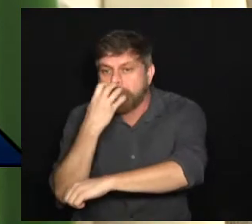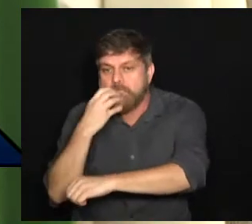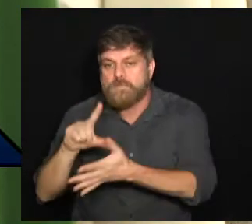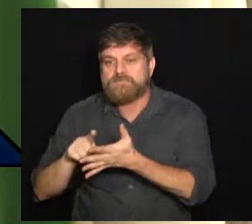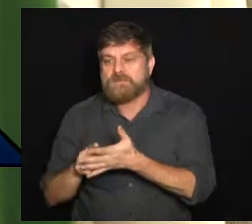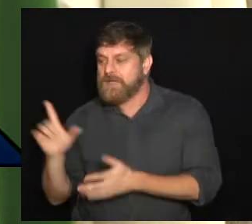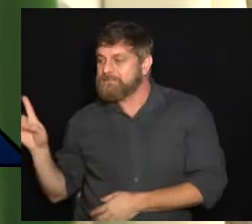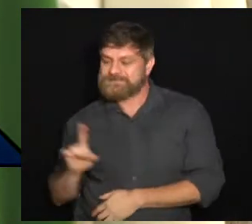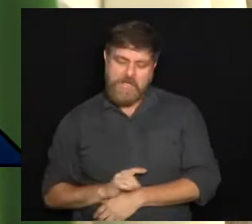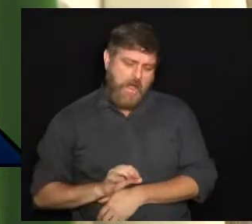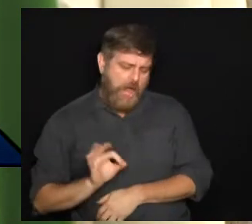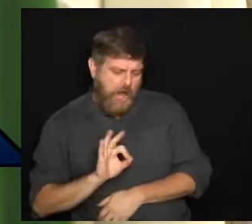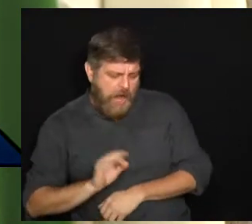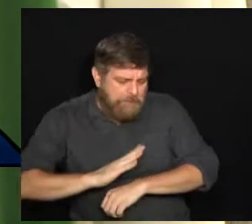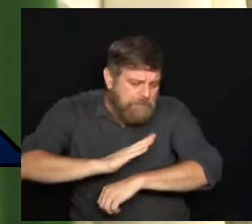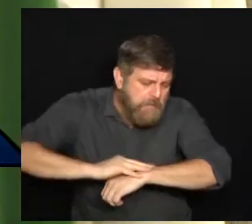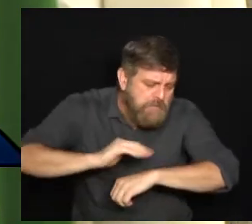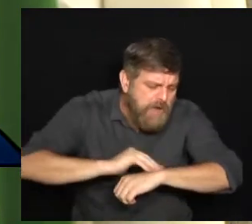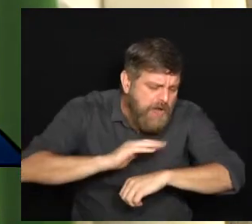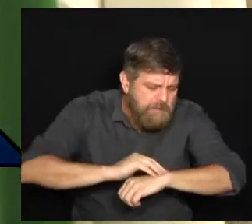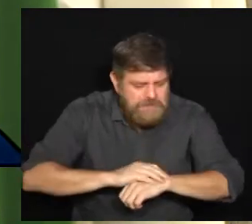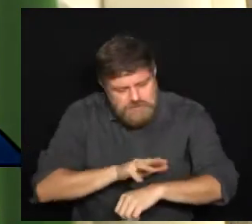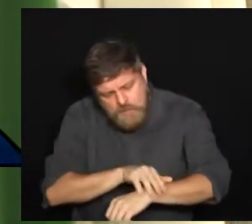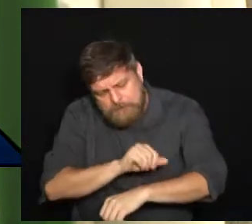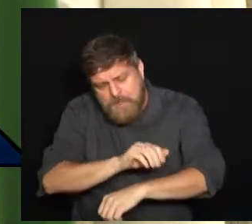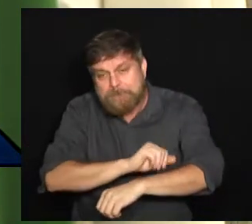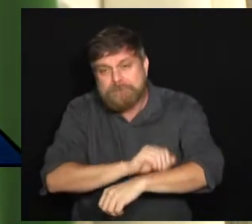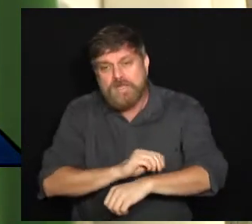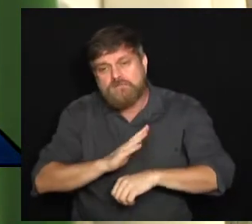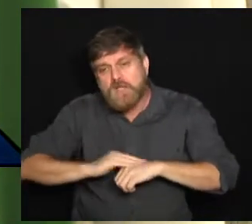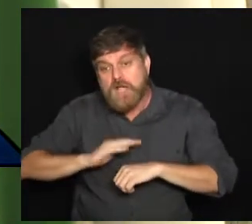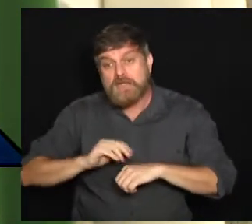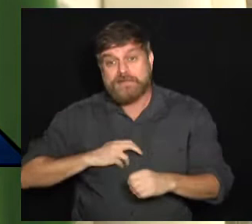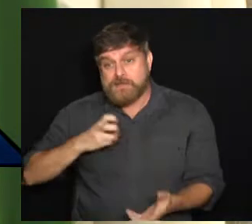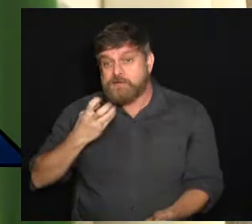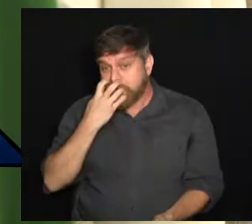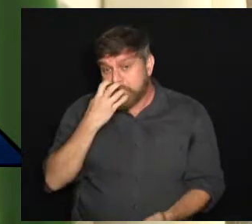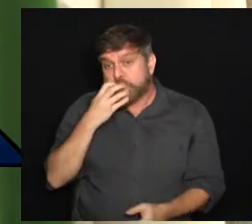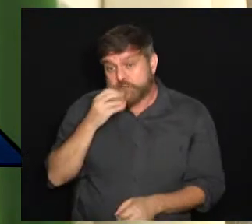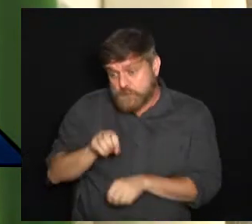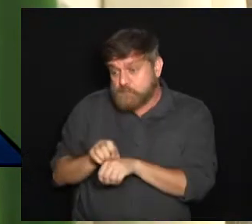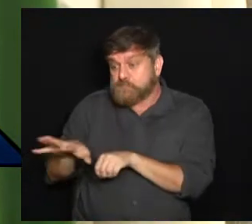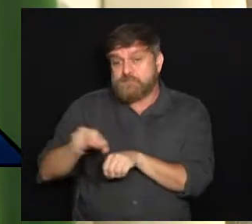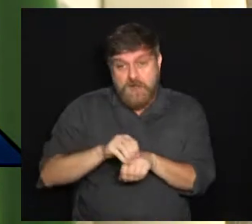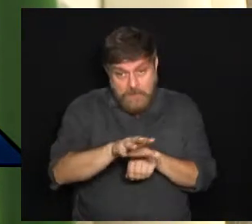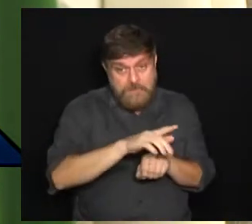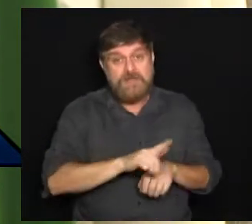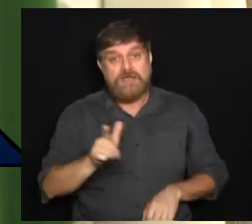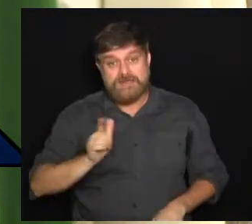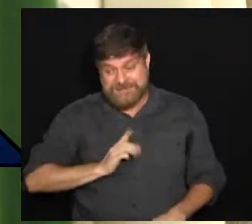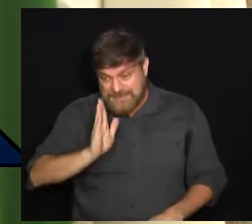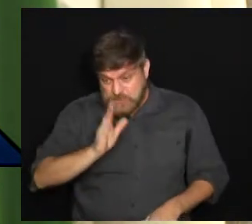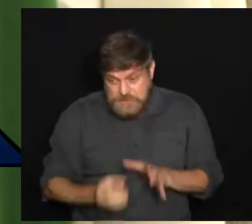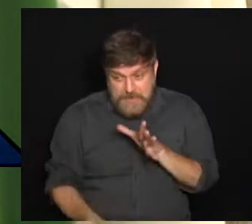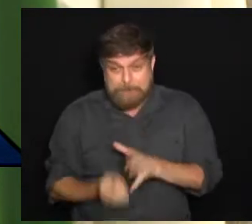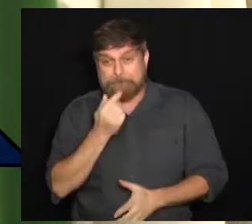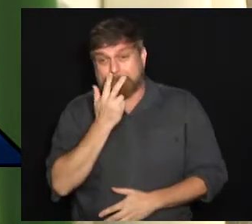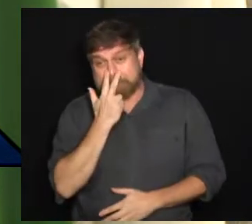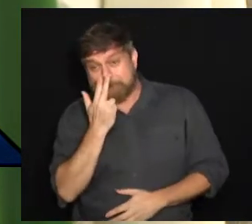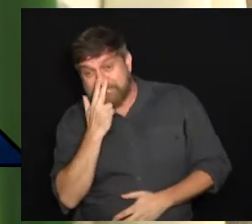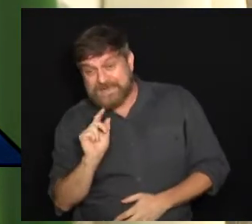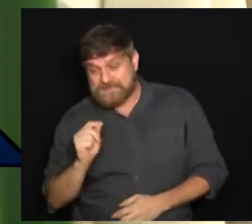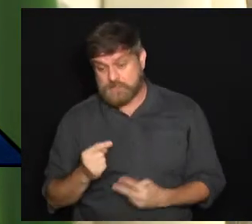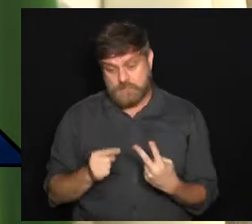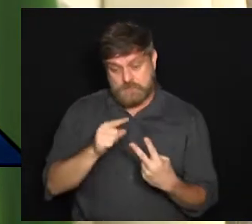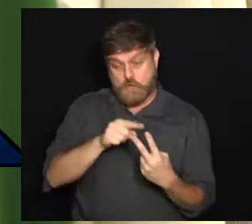pessoa passa a mão no pelo do cachorro, põe na boca, contraiu. O cachorro pode transmitir assim. Existem até casos suspeitos e uns 2